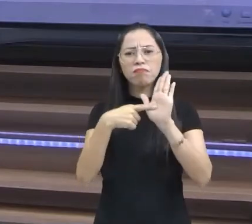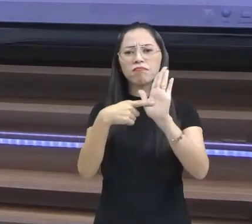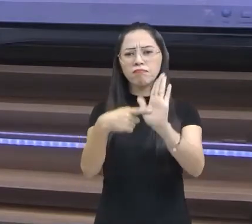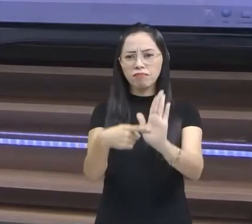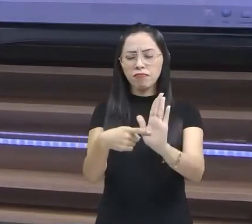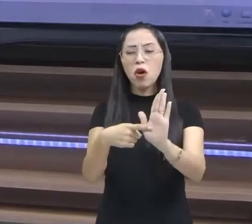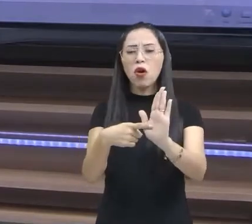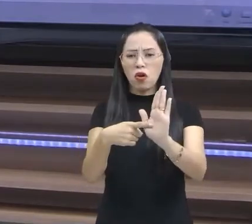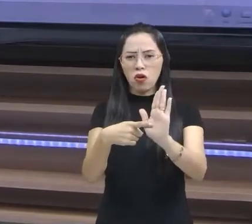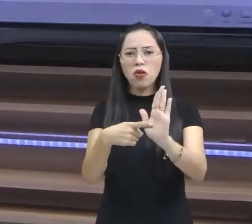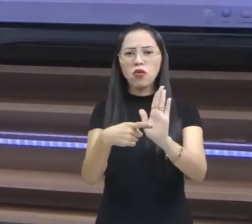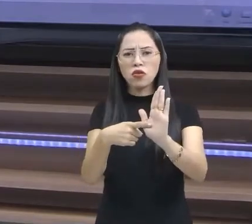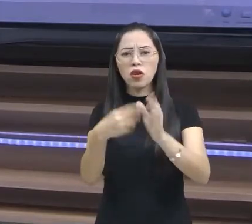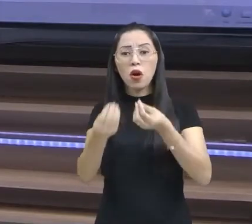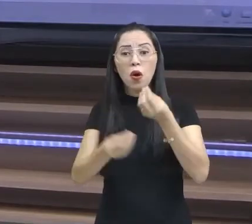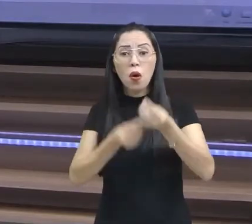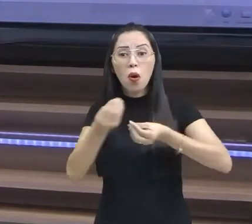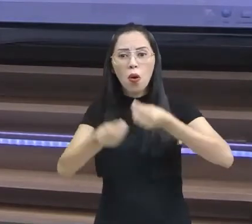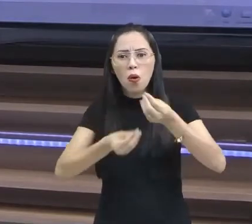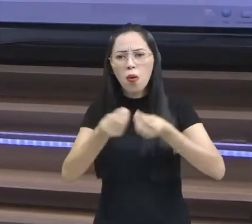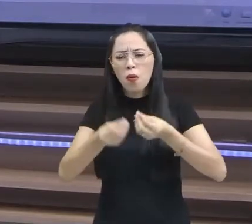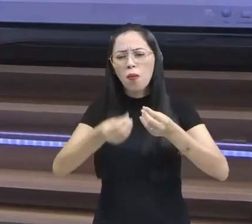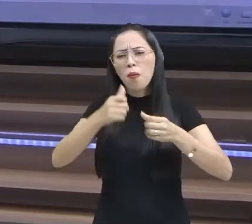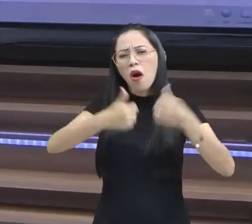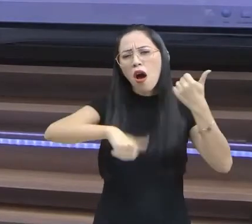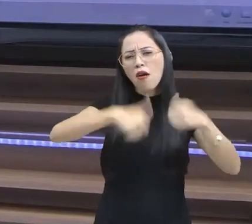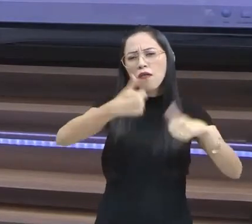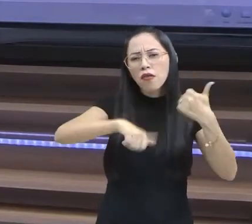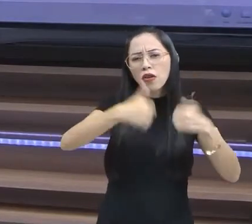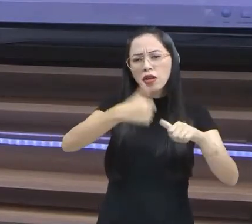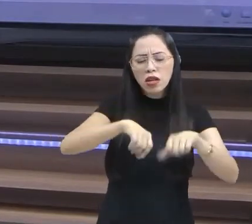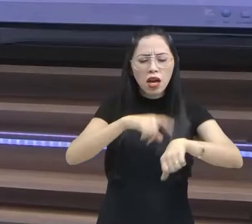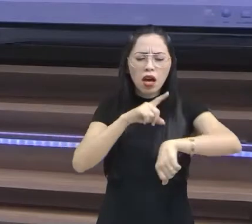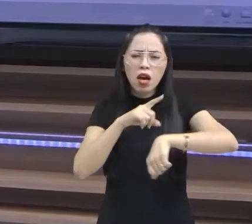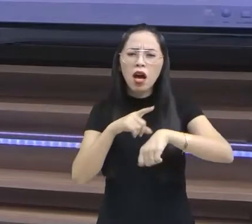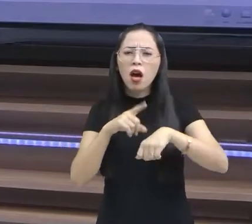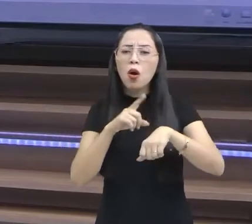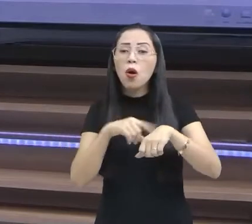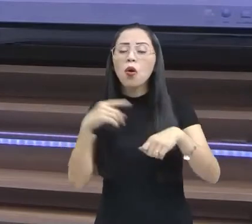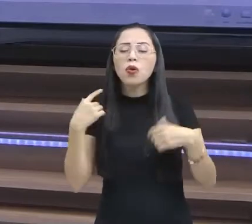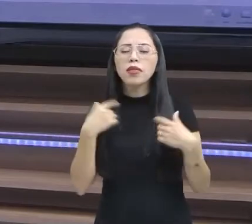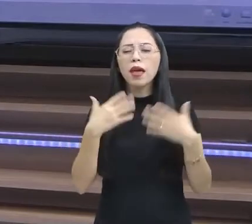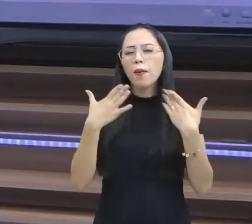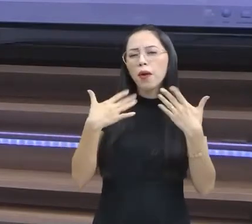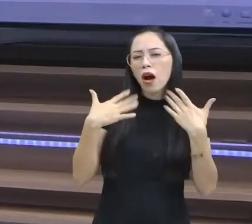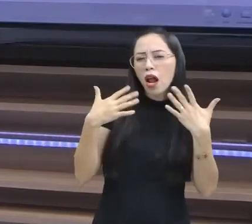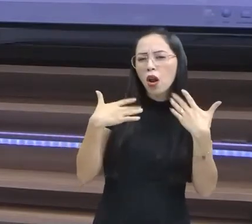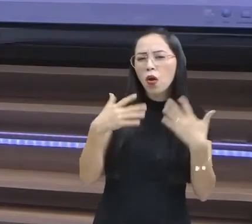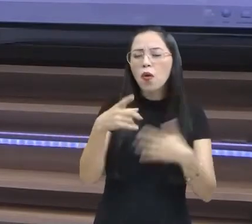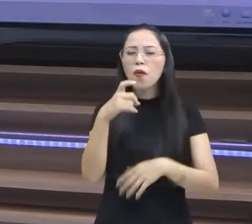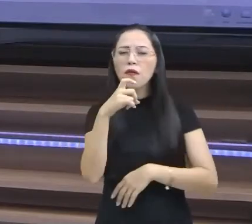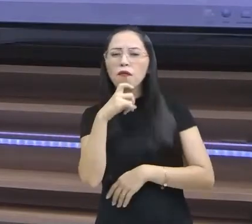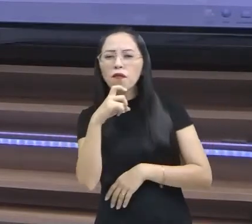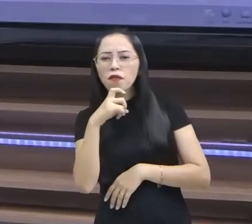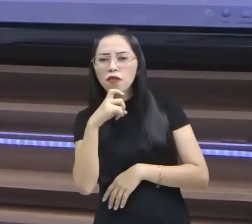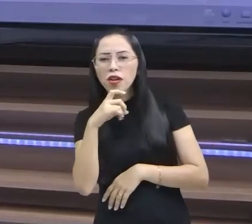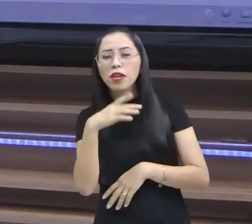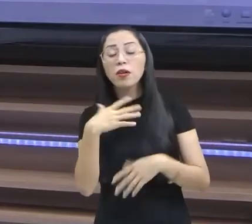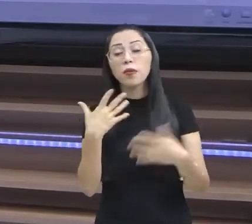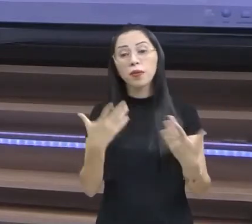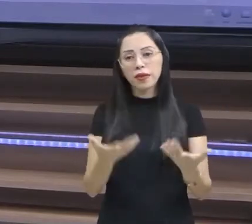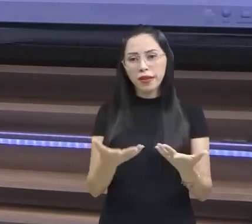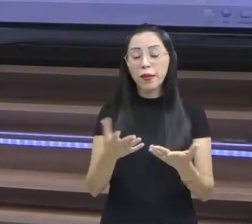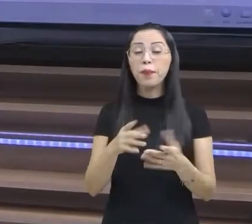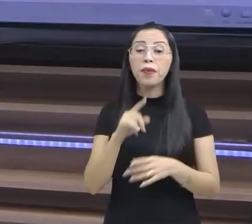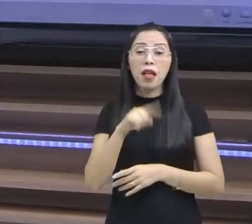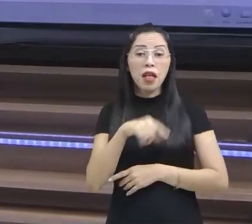Então, existem institutos de meteorologia que fazem esse estudo e passam, e nós vemos sempre no jornal. Bom, no caso da Simone, ela quer ir para a